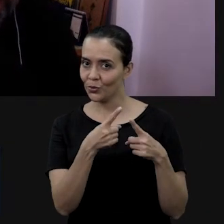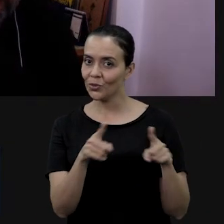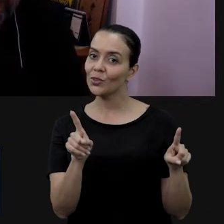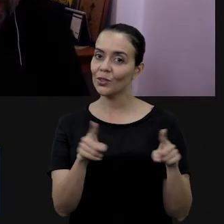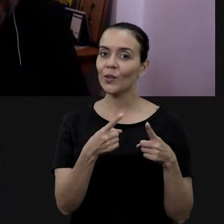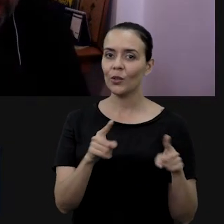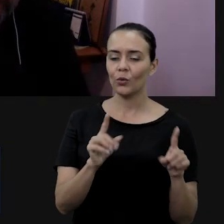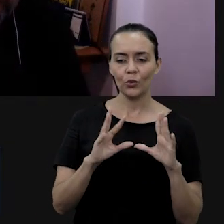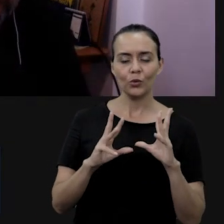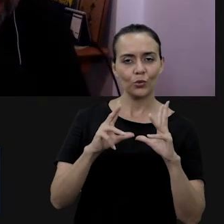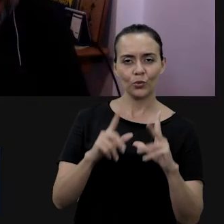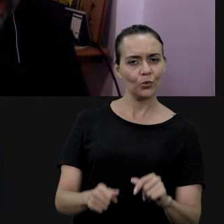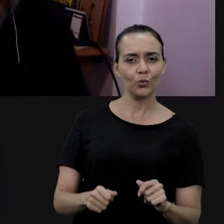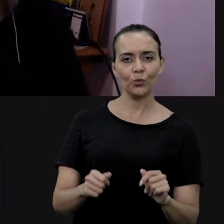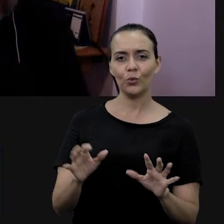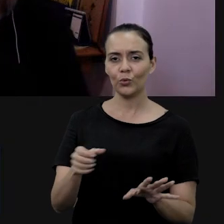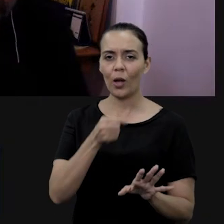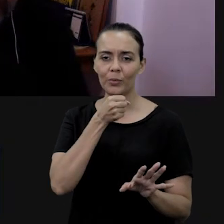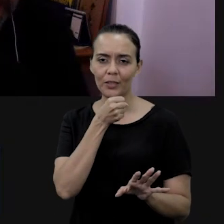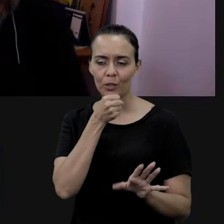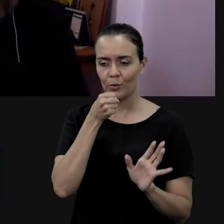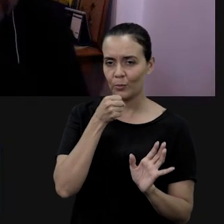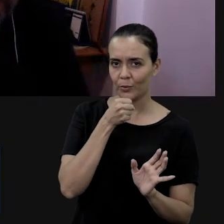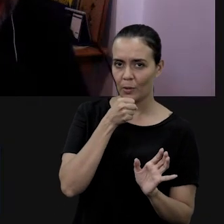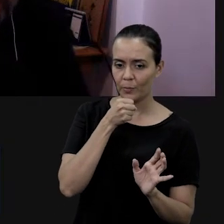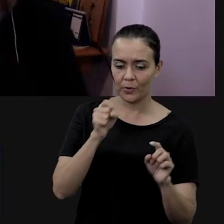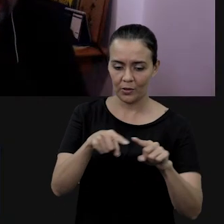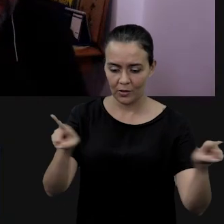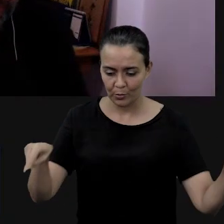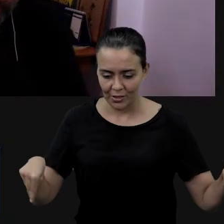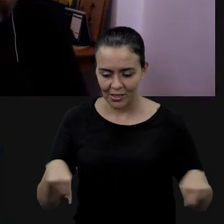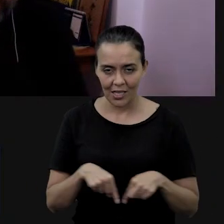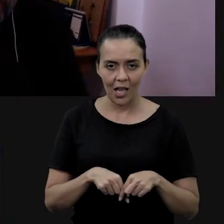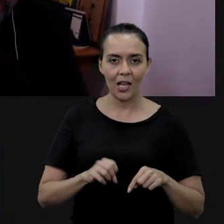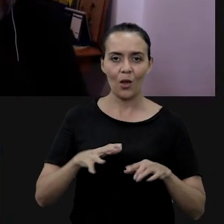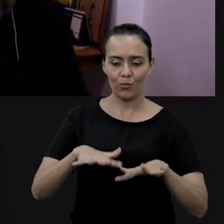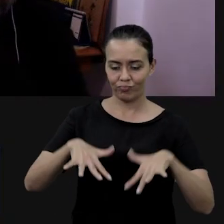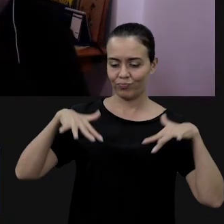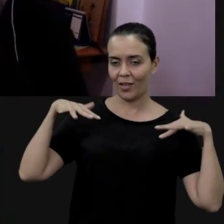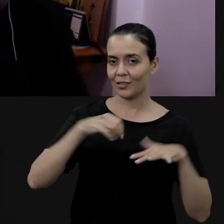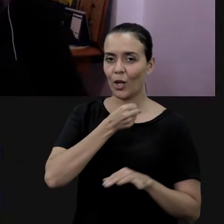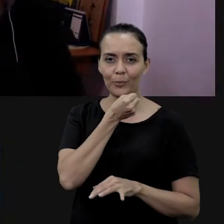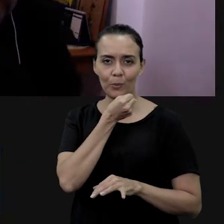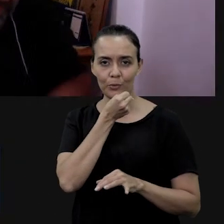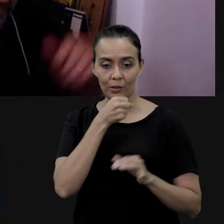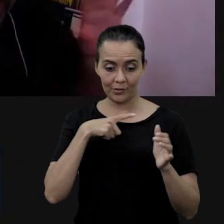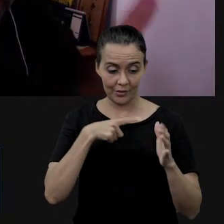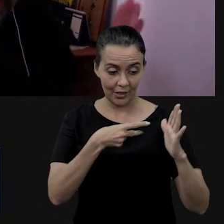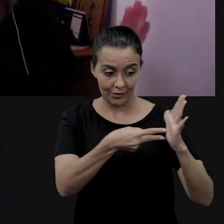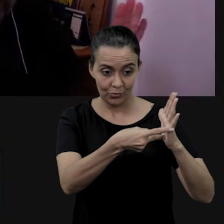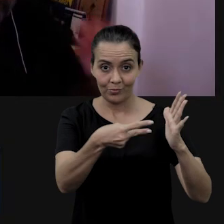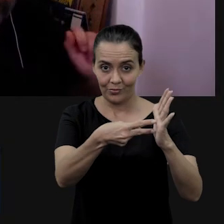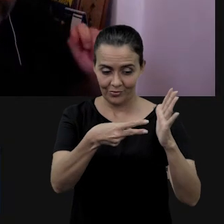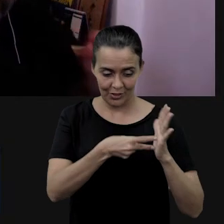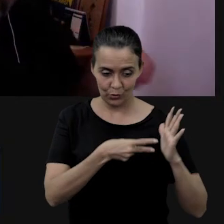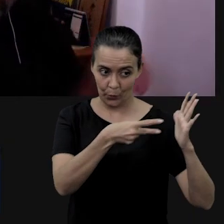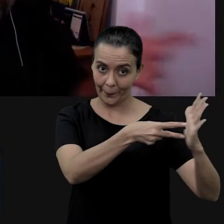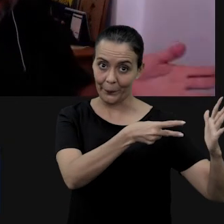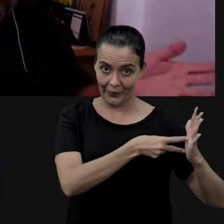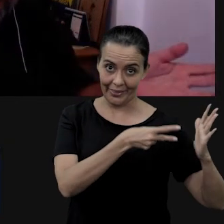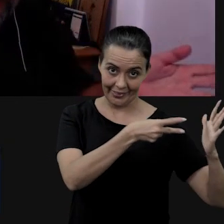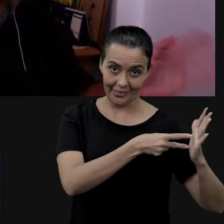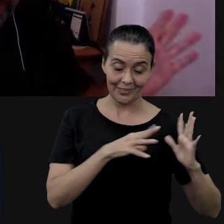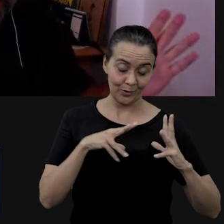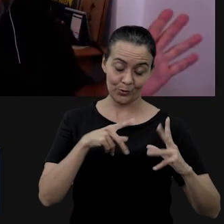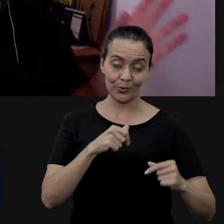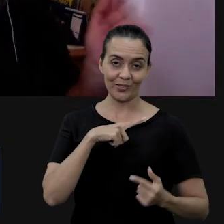universo, ele está sempre acostumado a isso, tá? Ou num palco, ou numa sala, ou no estúdio, num Uhum, local que você tem toda a estrutura ali, tem pelo